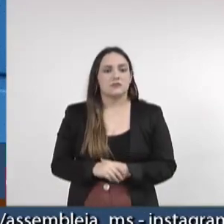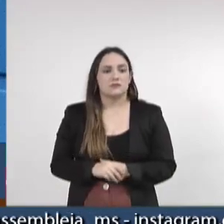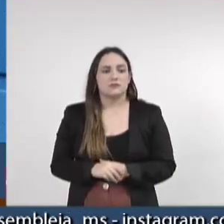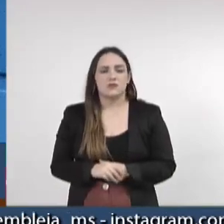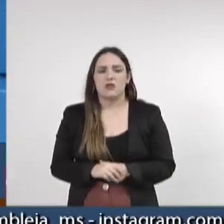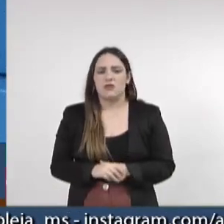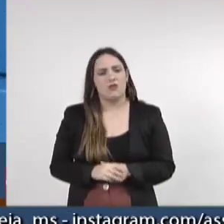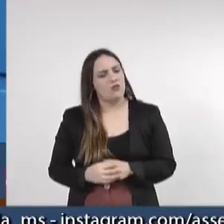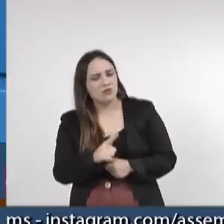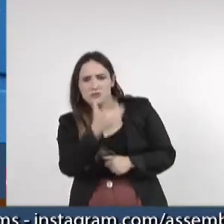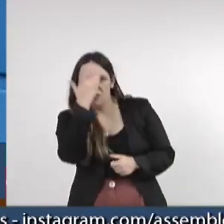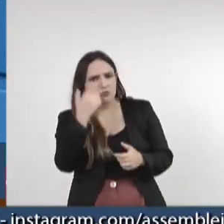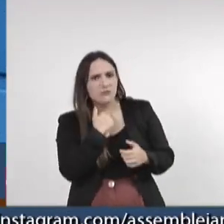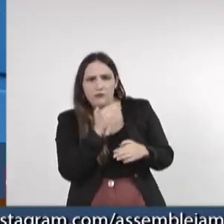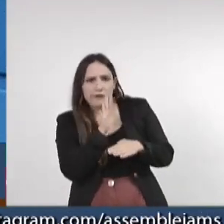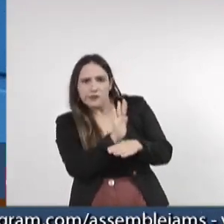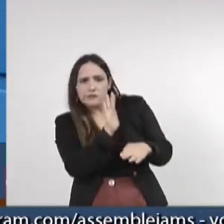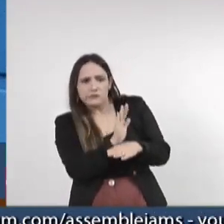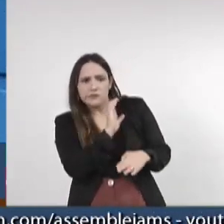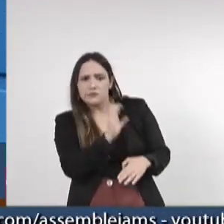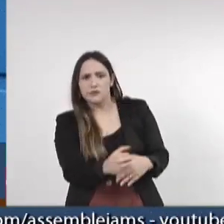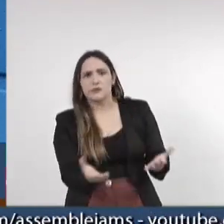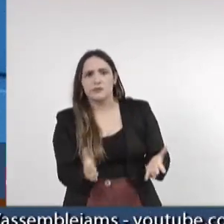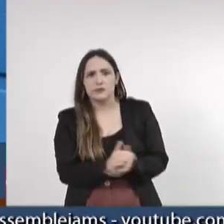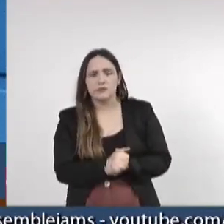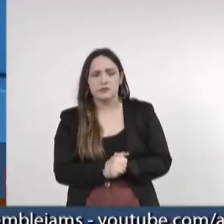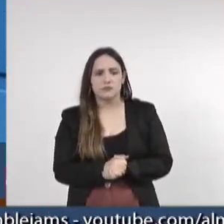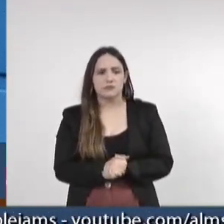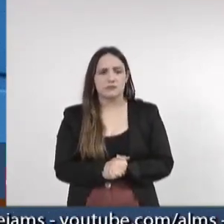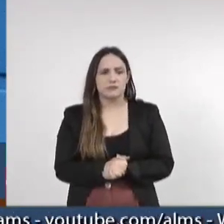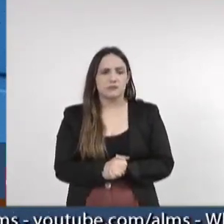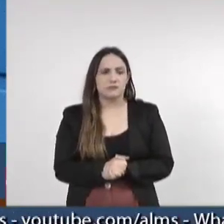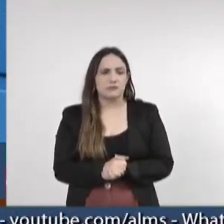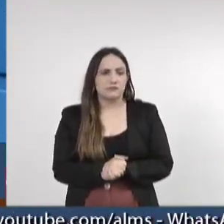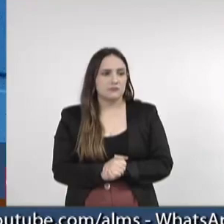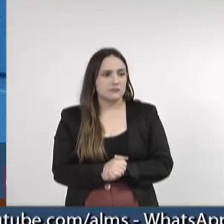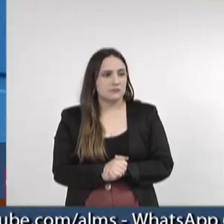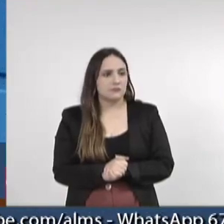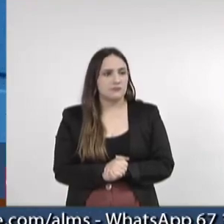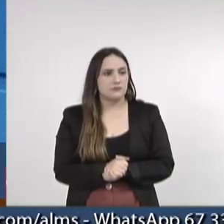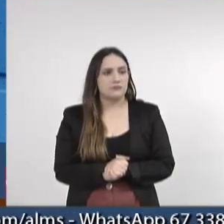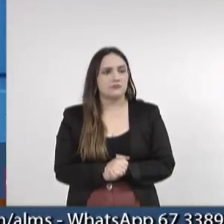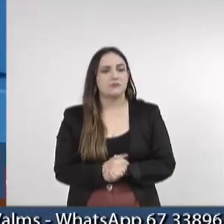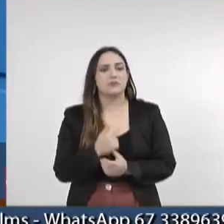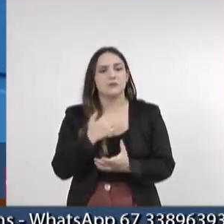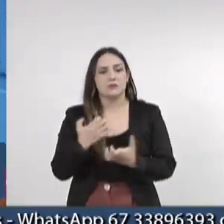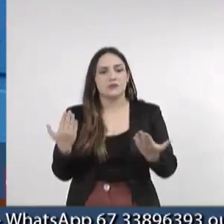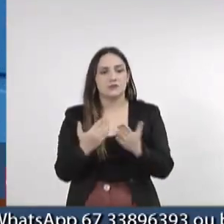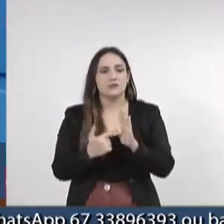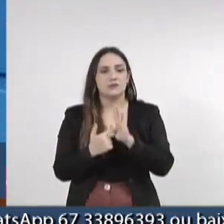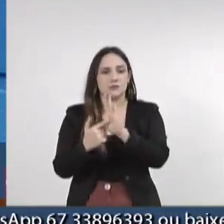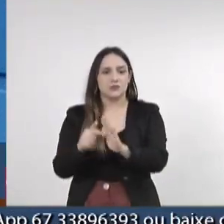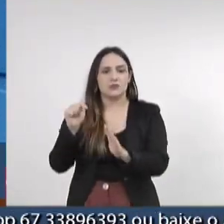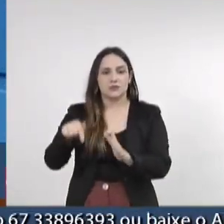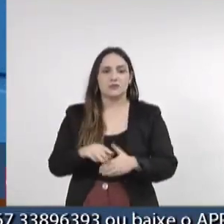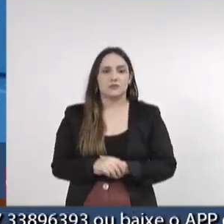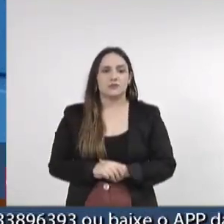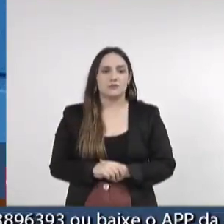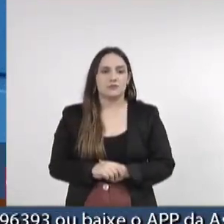cobrar esta responsabilização para que não gere dúvidas, para que